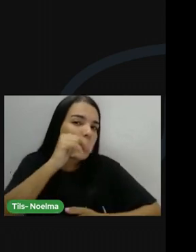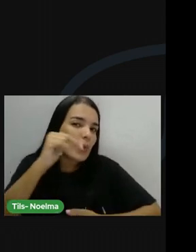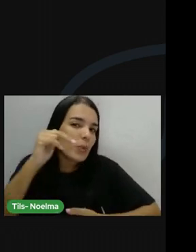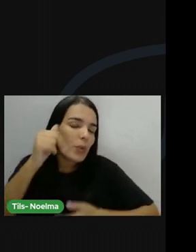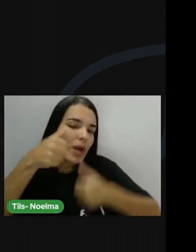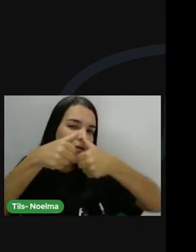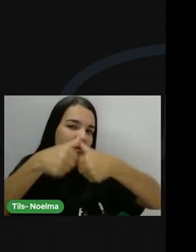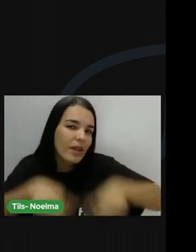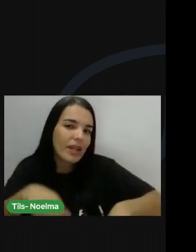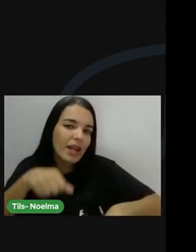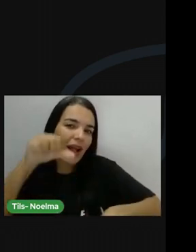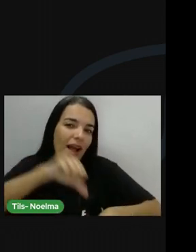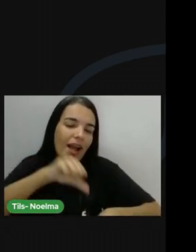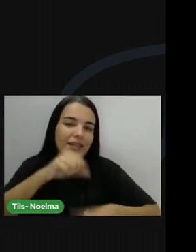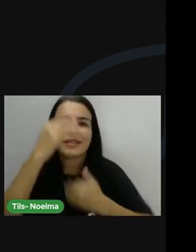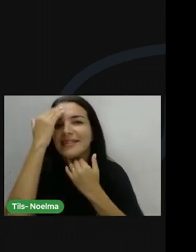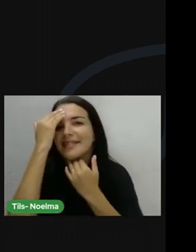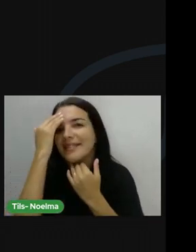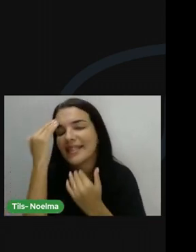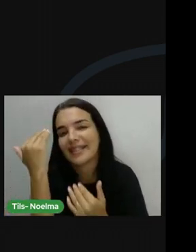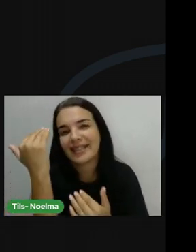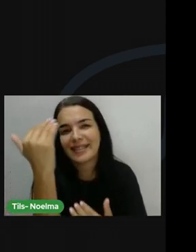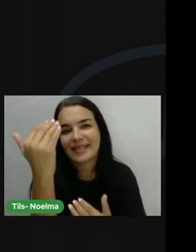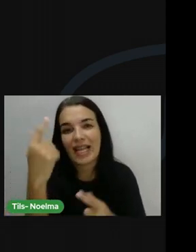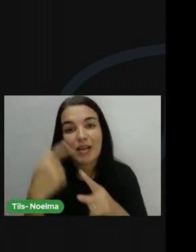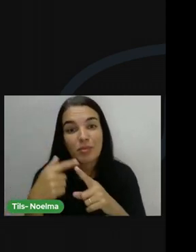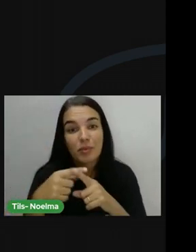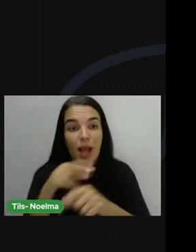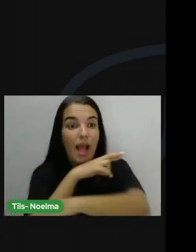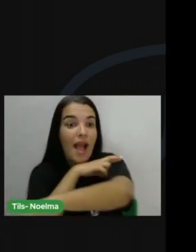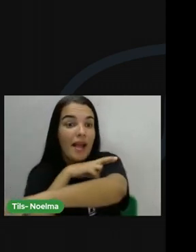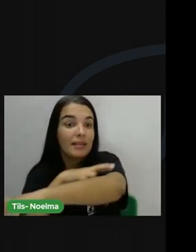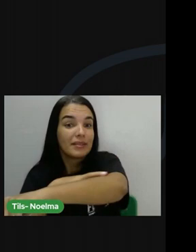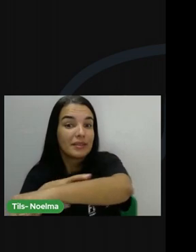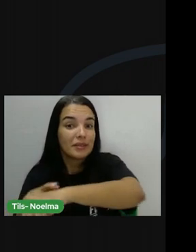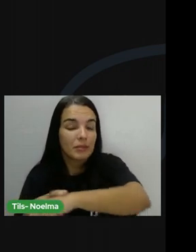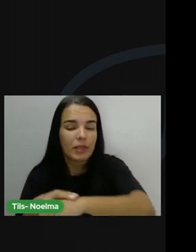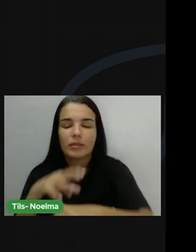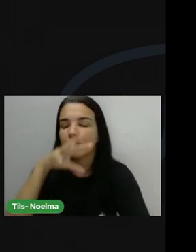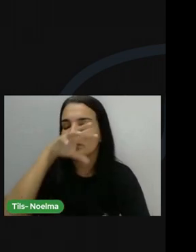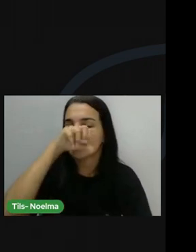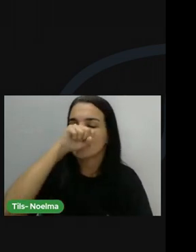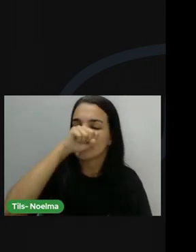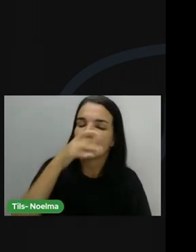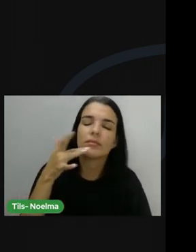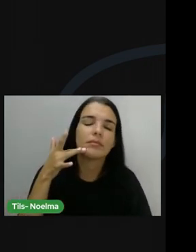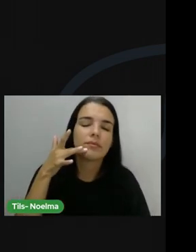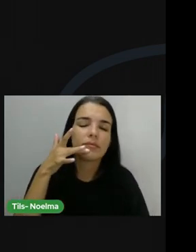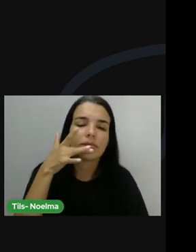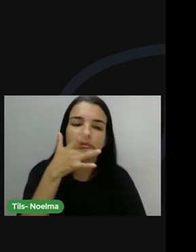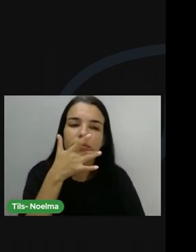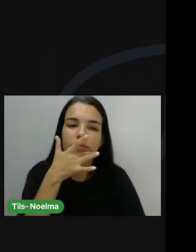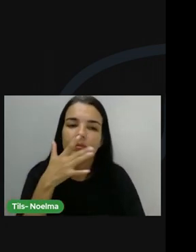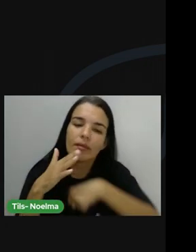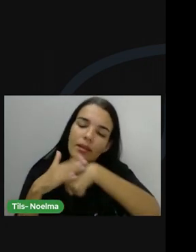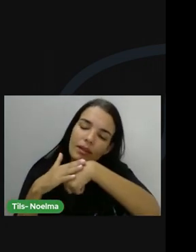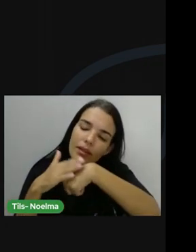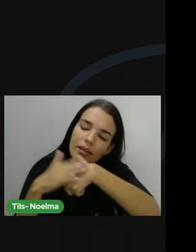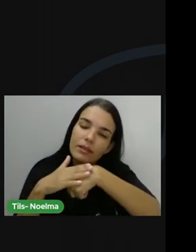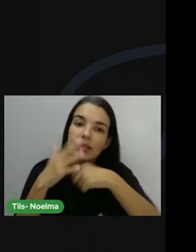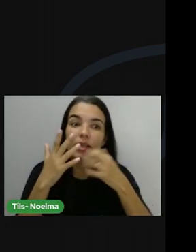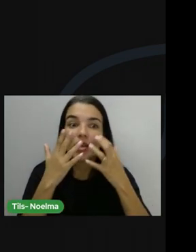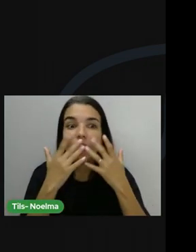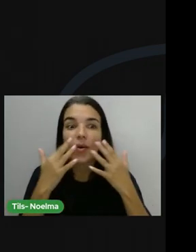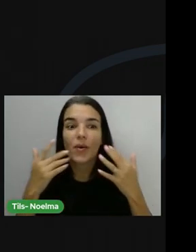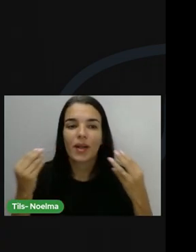sim nos agradecer, pois poderá desfrutar de todos os sons, cheiros, sabores, toques e cores que a vida